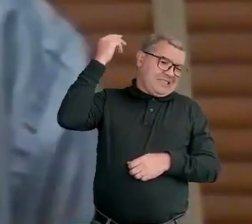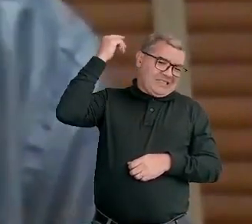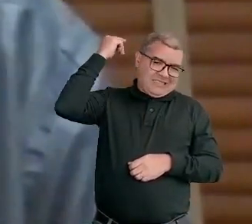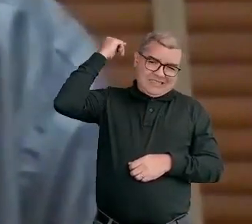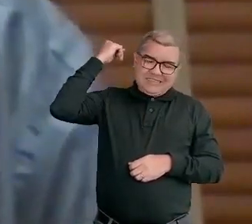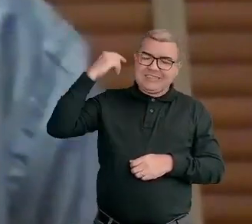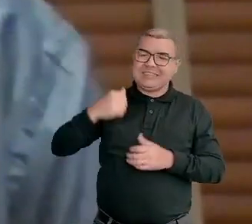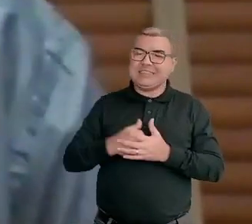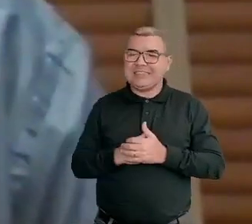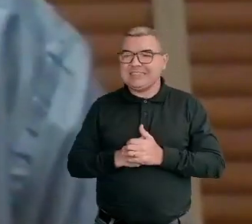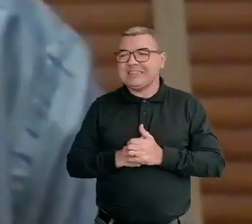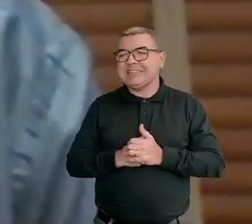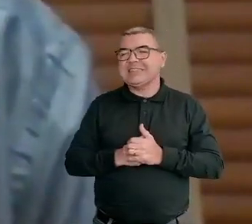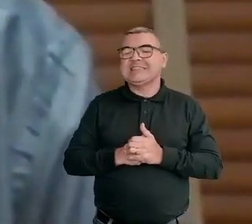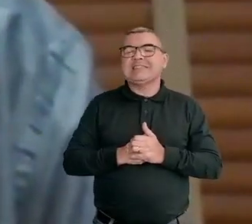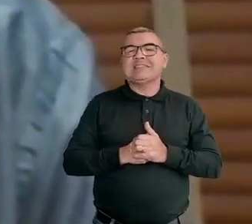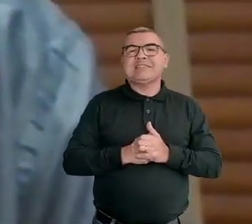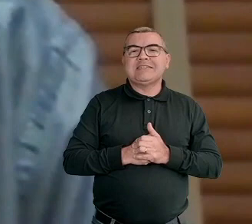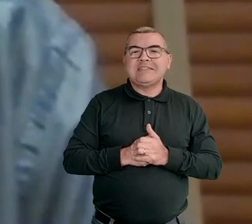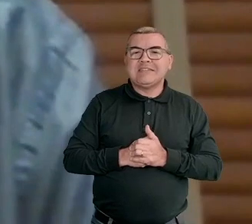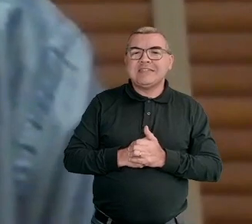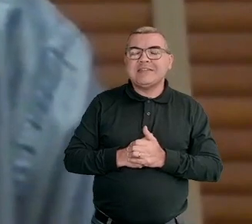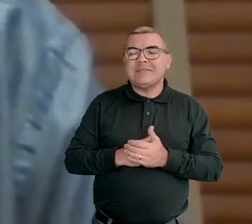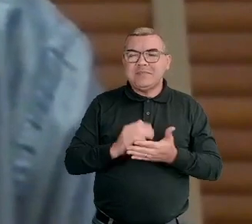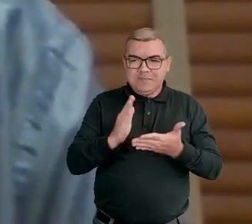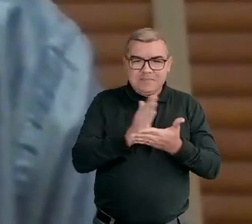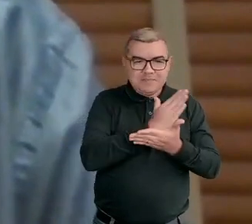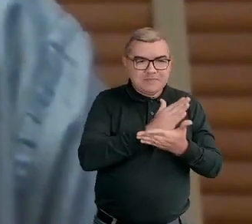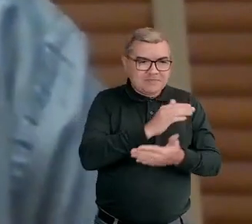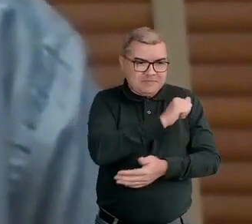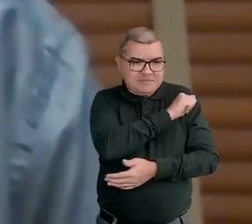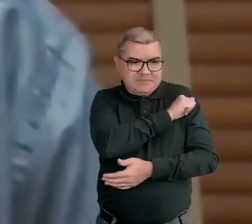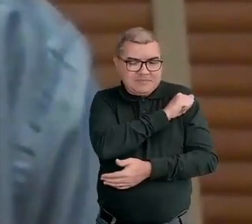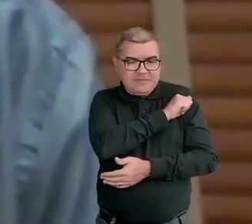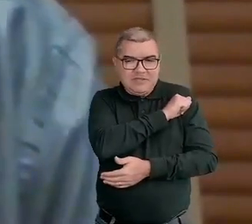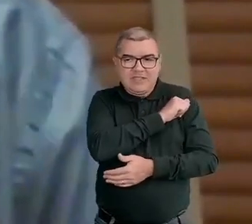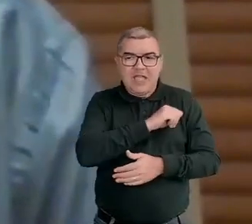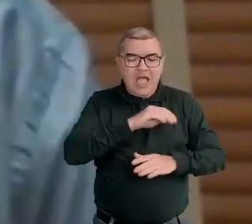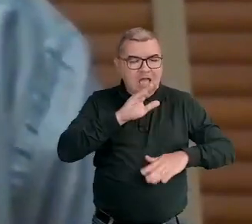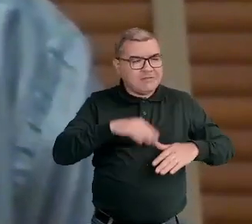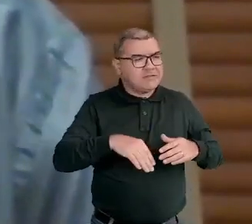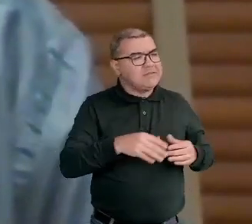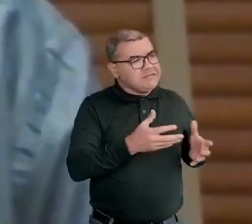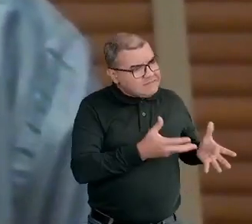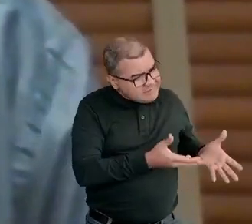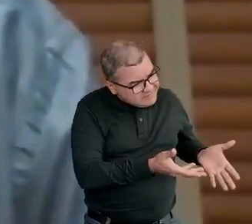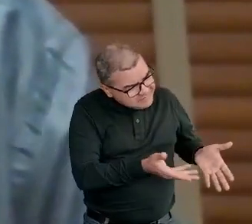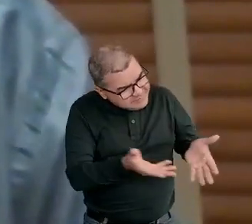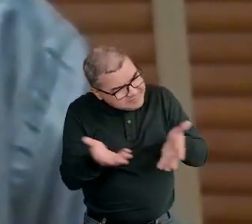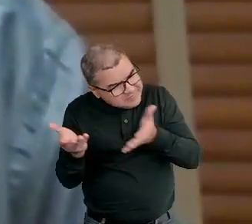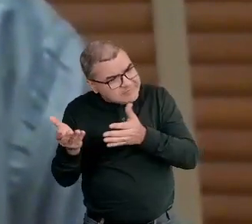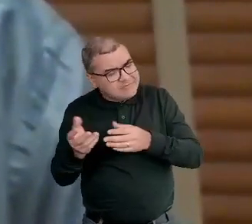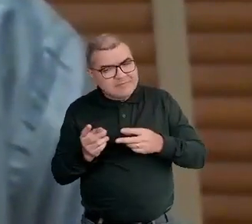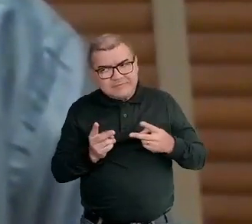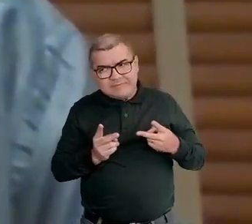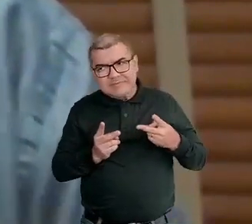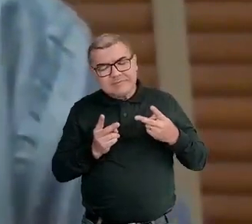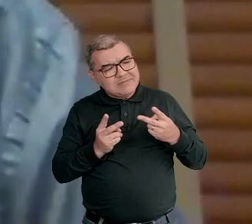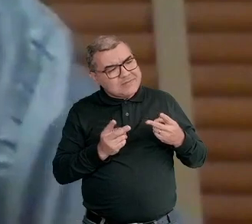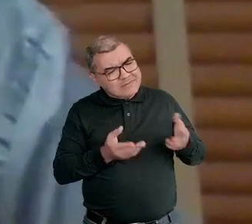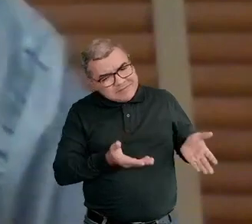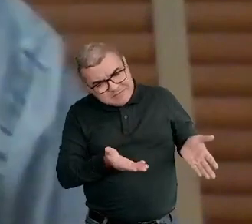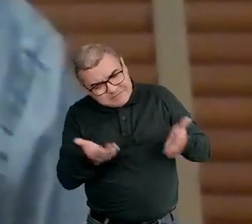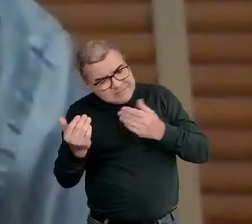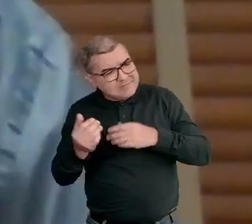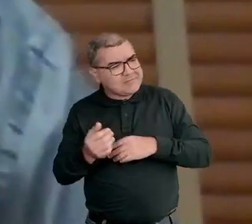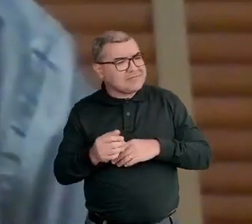monitor da disciplina de psicologia médica, e era uma luta para levar os alunos para aula, porque para